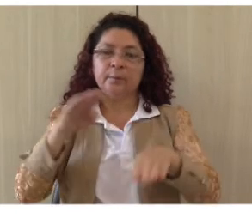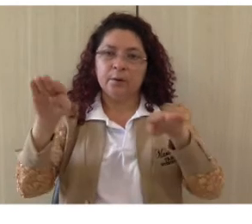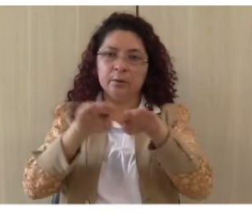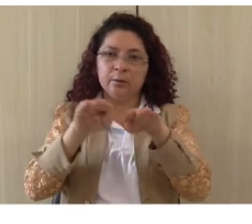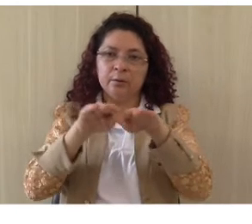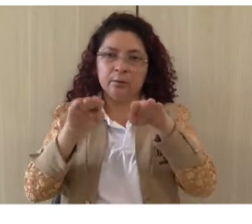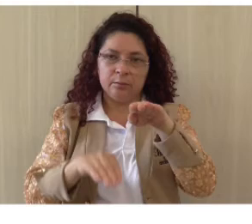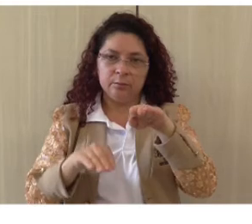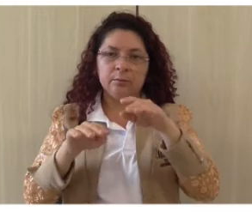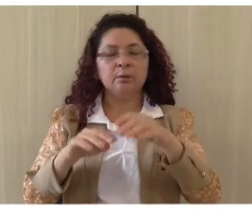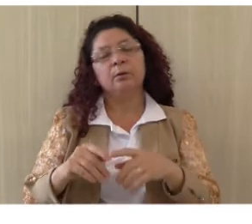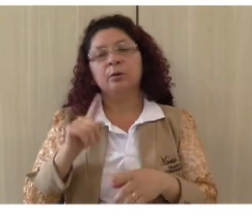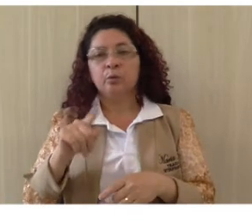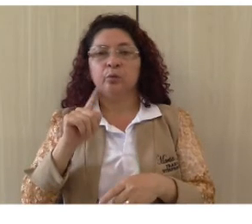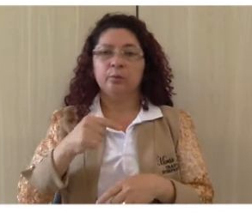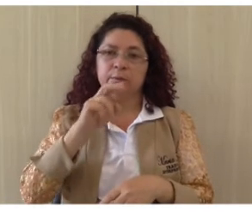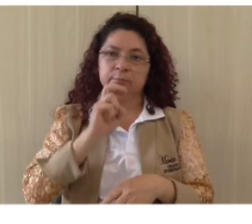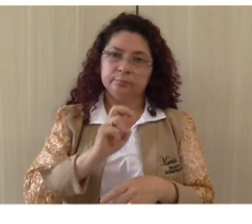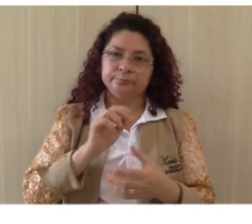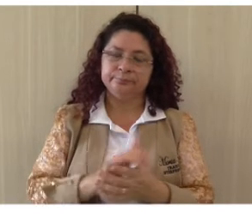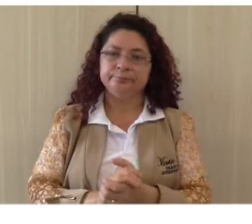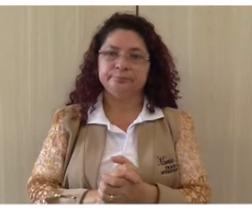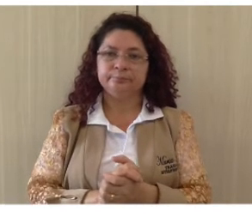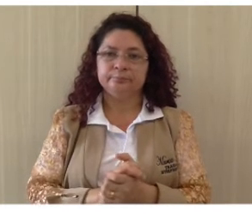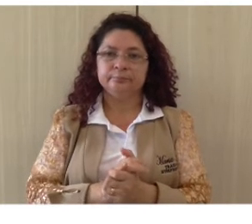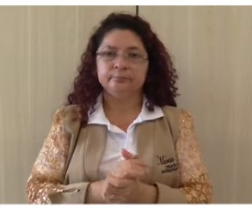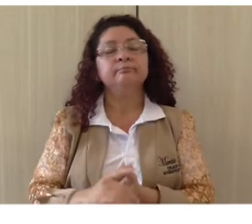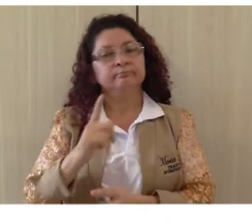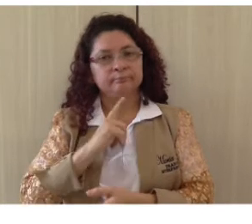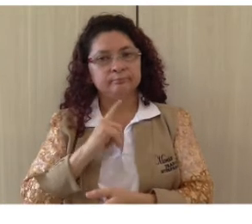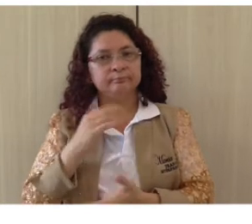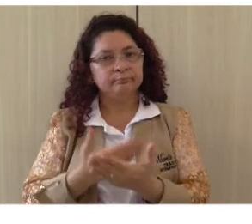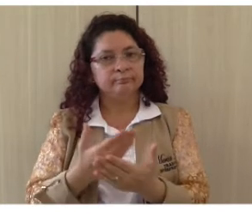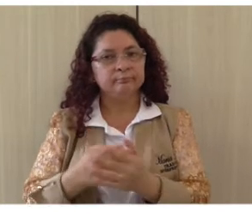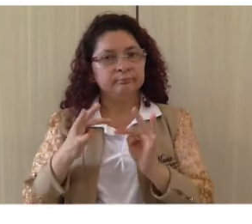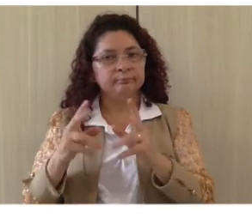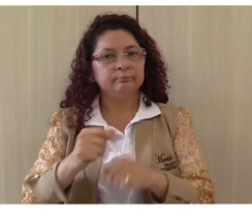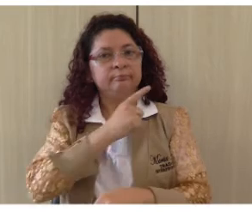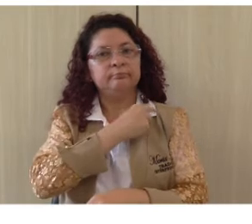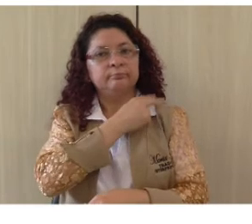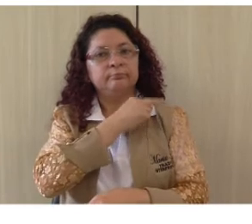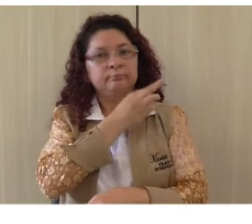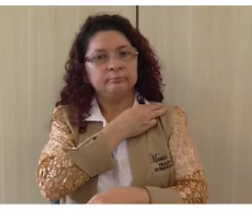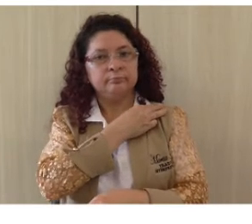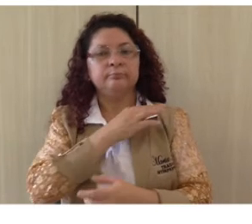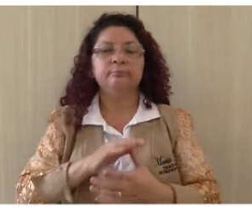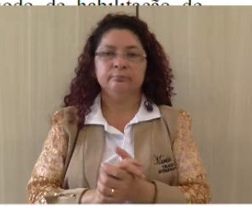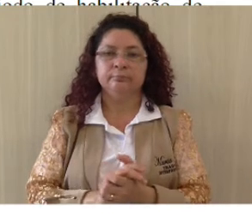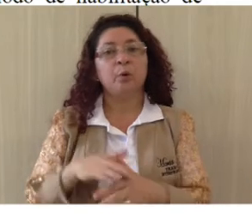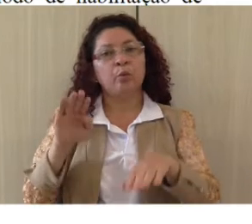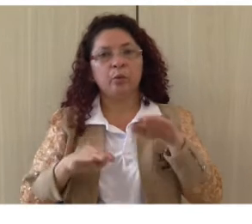ou inferior a um salário mínimo e meio, e que tenham cursado em escola pública integralmente o ensino médio